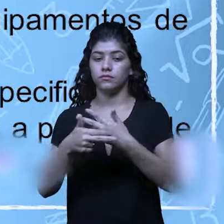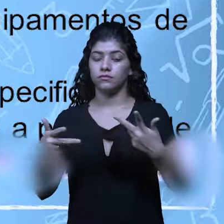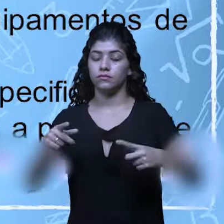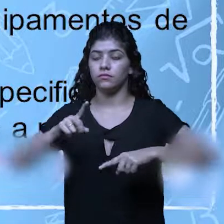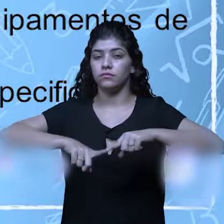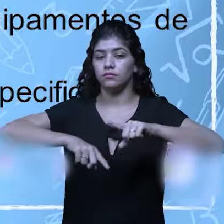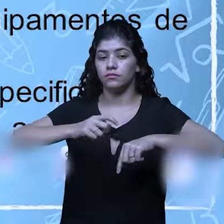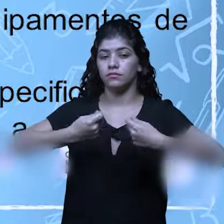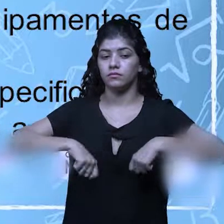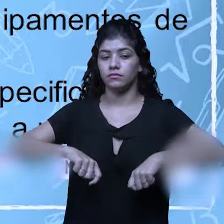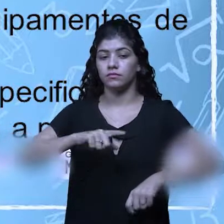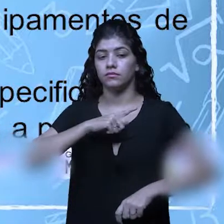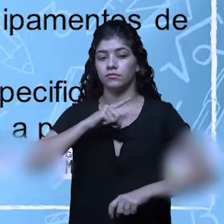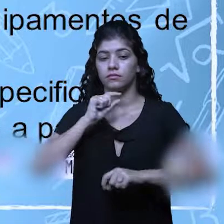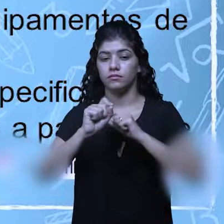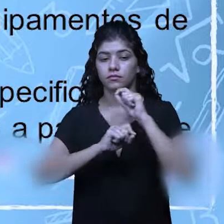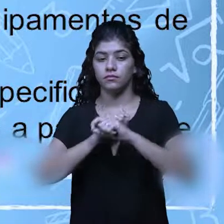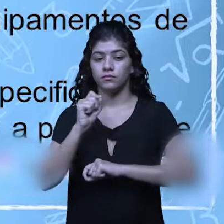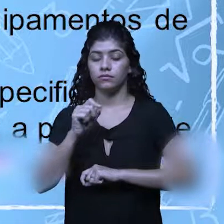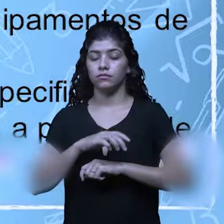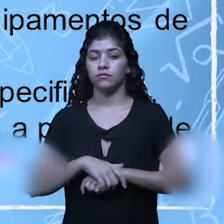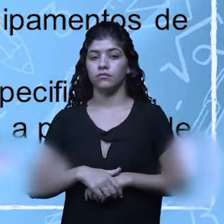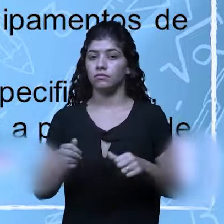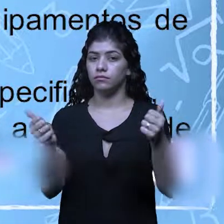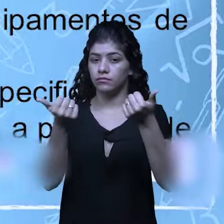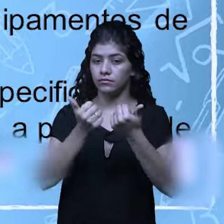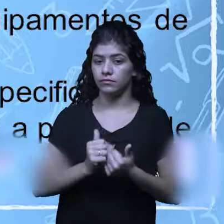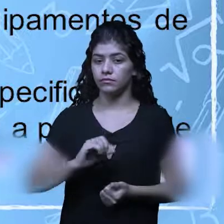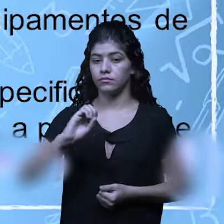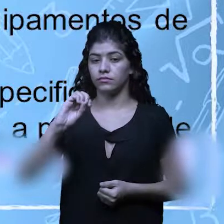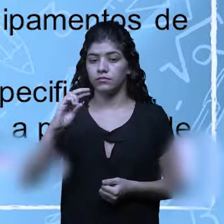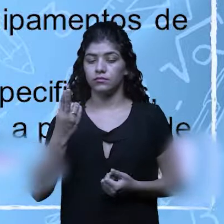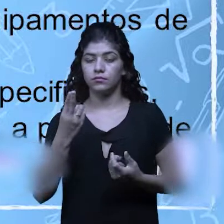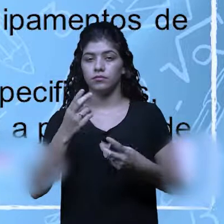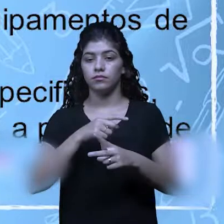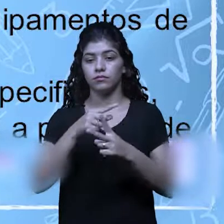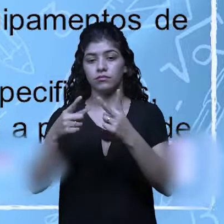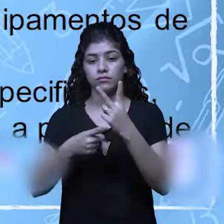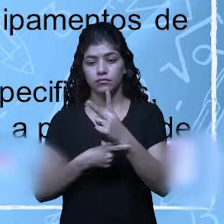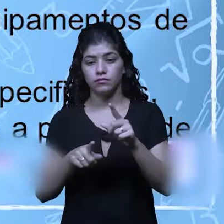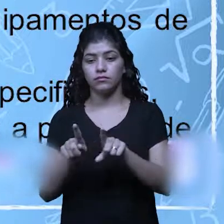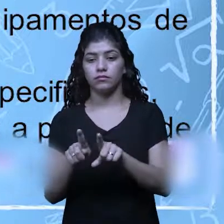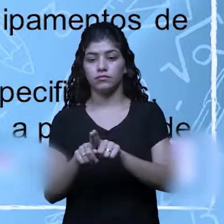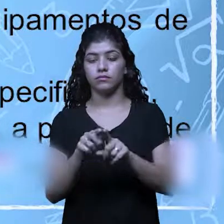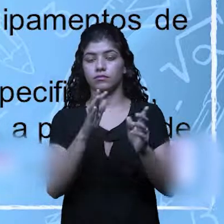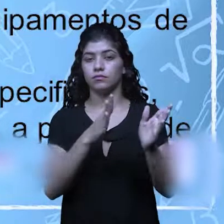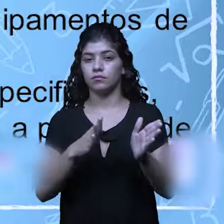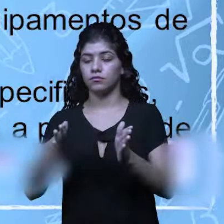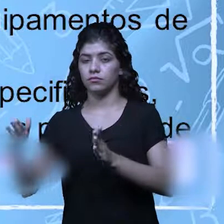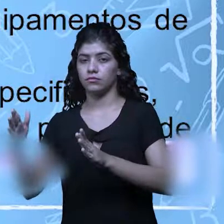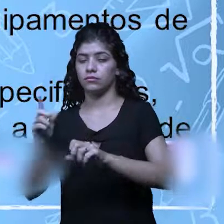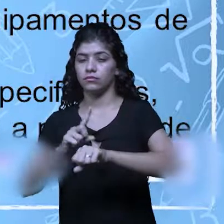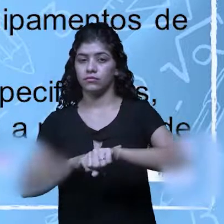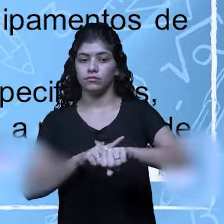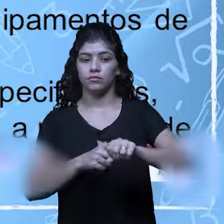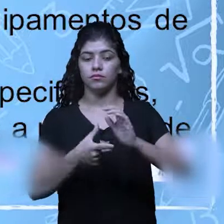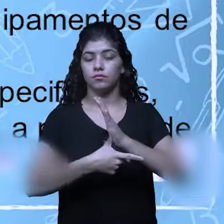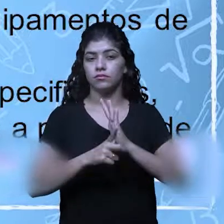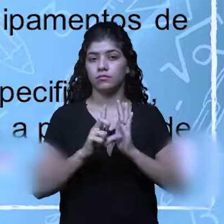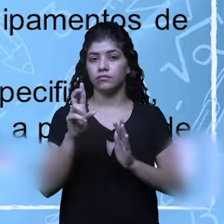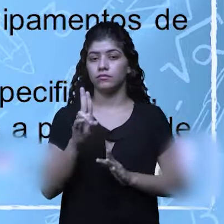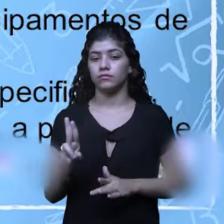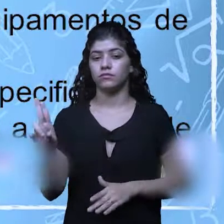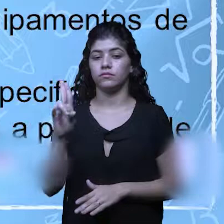os equipamentos de medição devem ser verificados ou calibrados, ou ambos, a intervalos